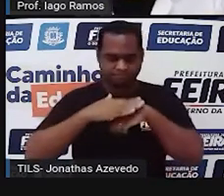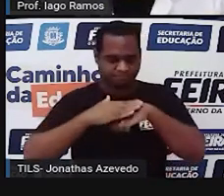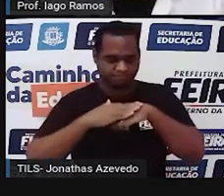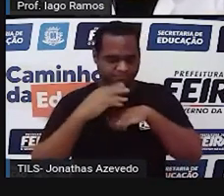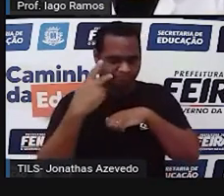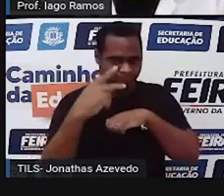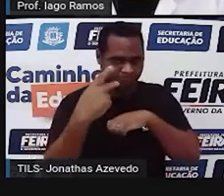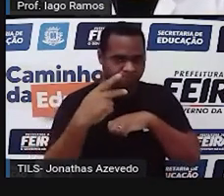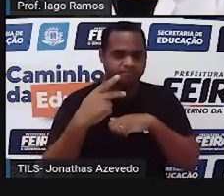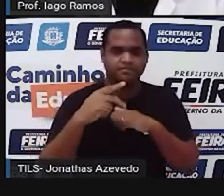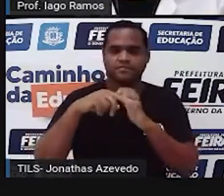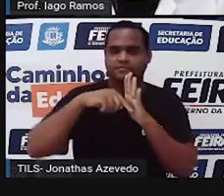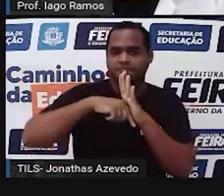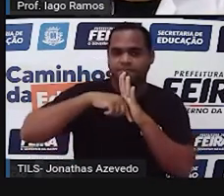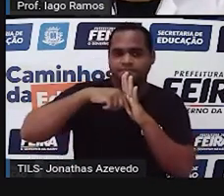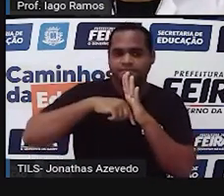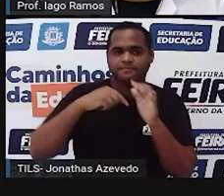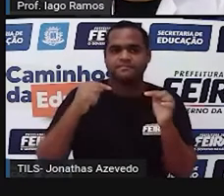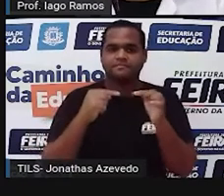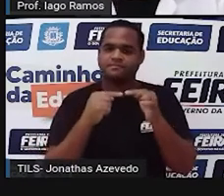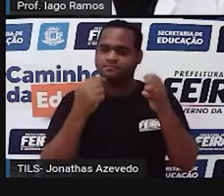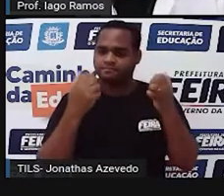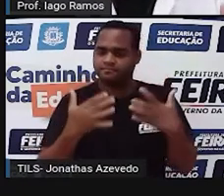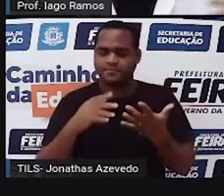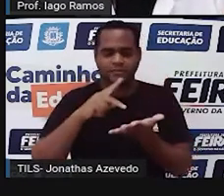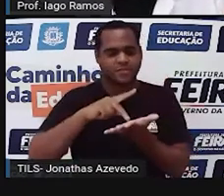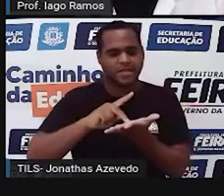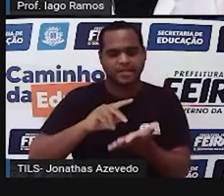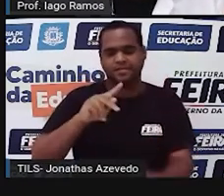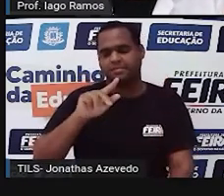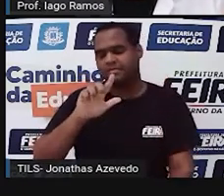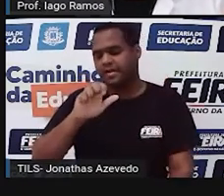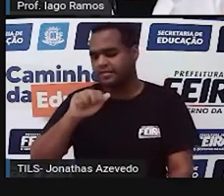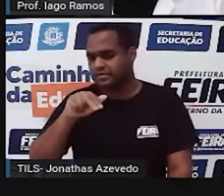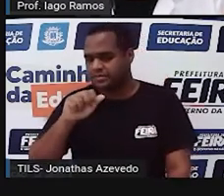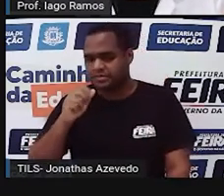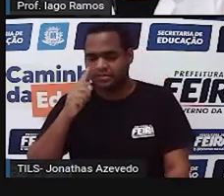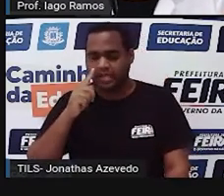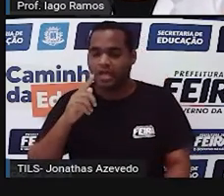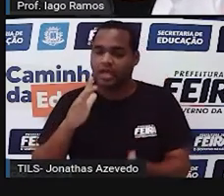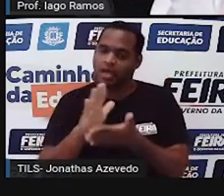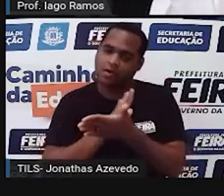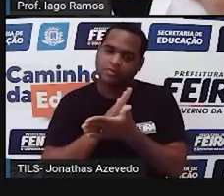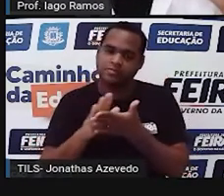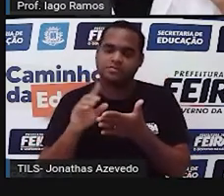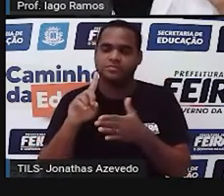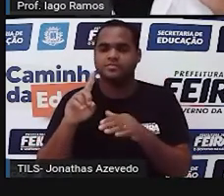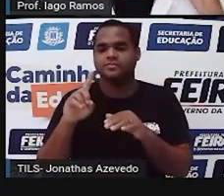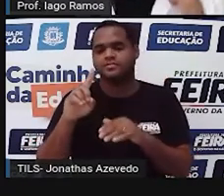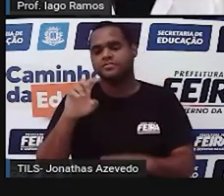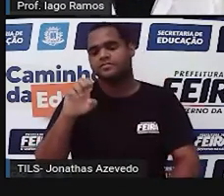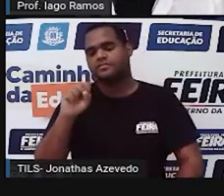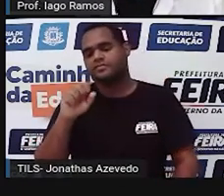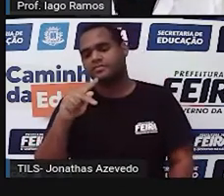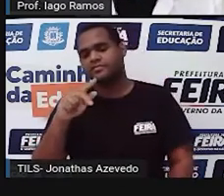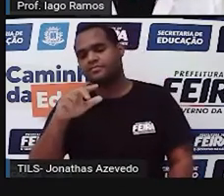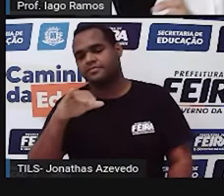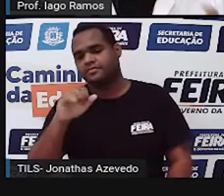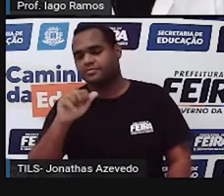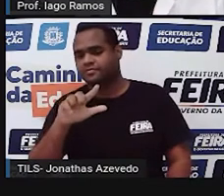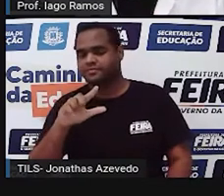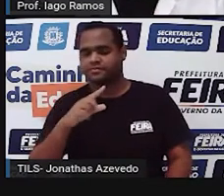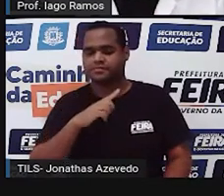sobre esse papo de geometria plana algumas coisas aí da geometria espacial você entendeu